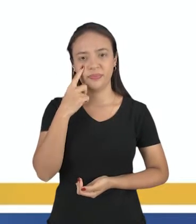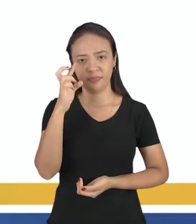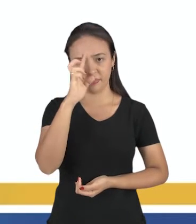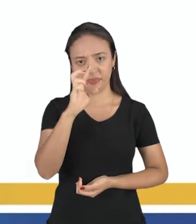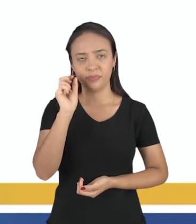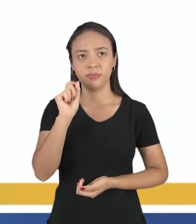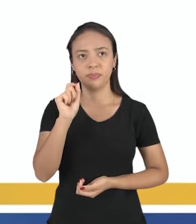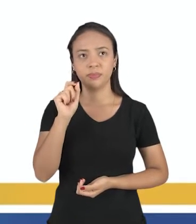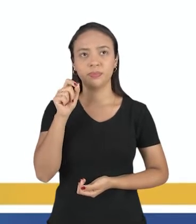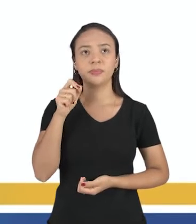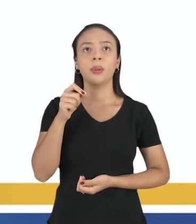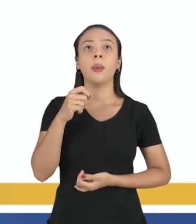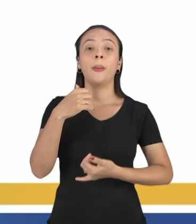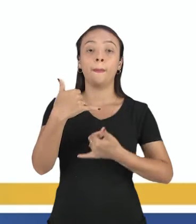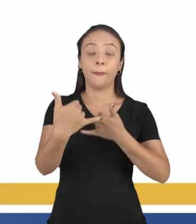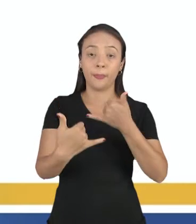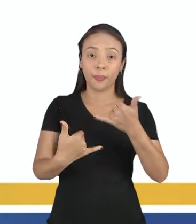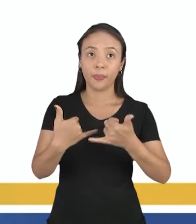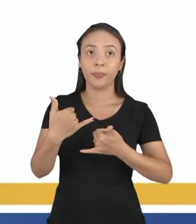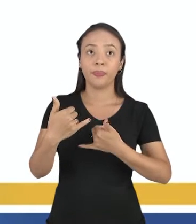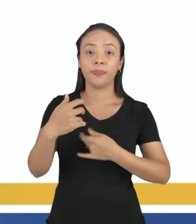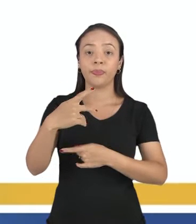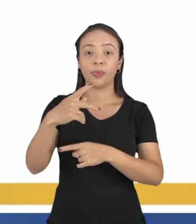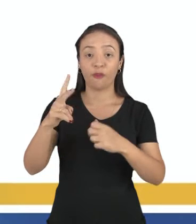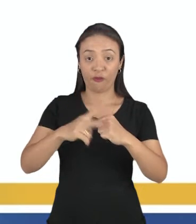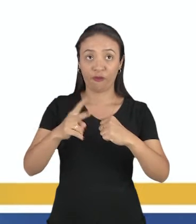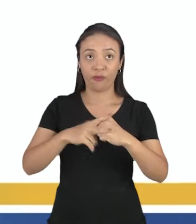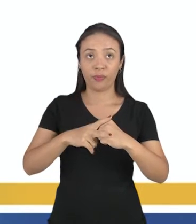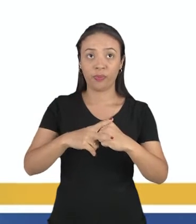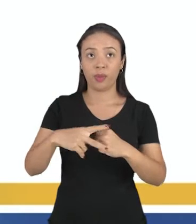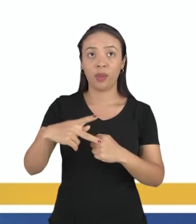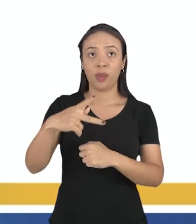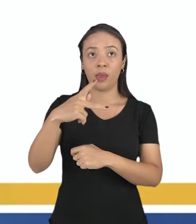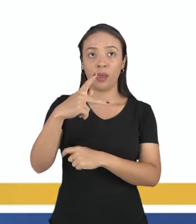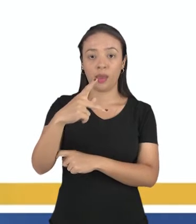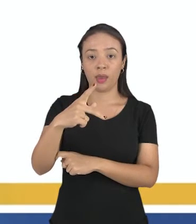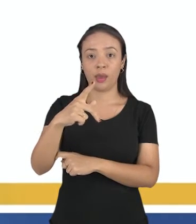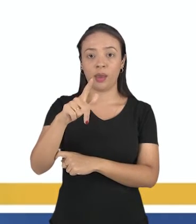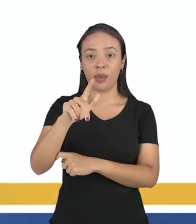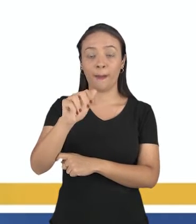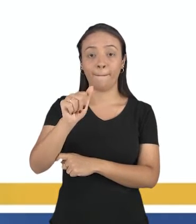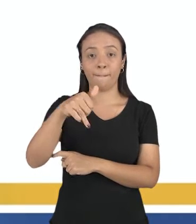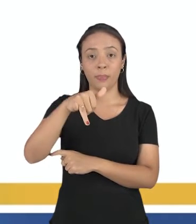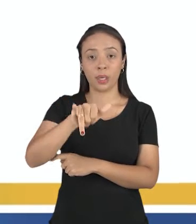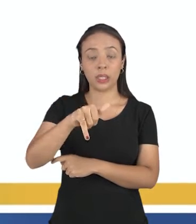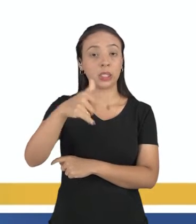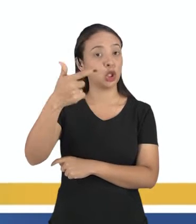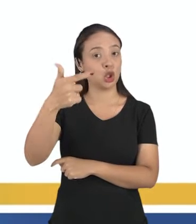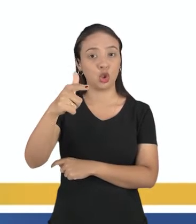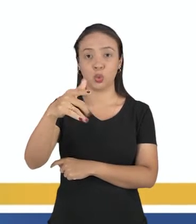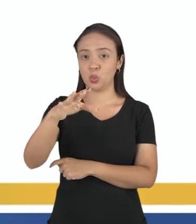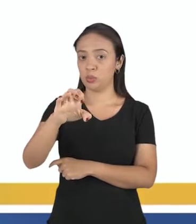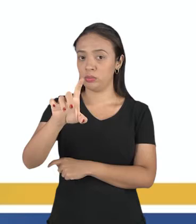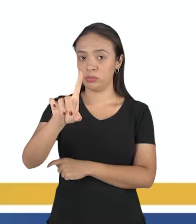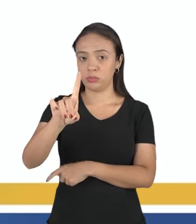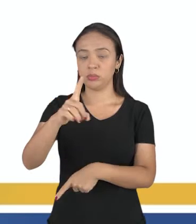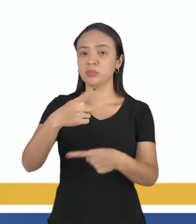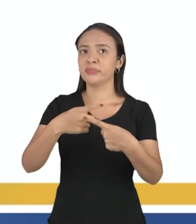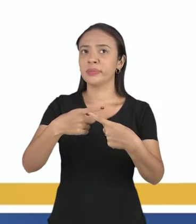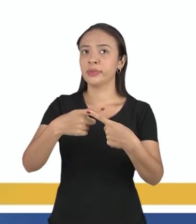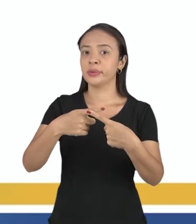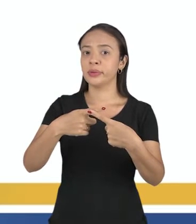Observem que o play, o verbo play, ele também não tem ed, tá? Por quê?